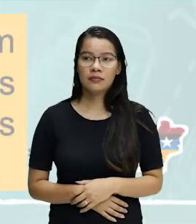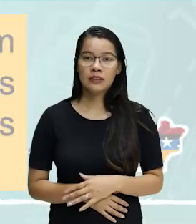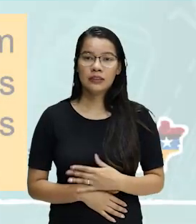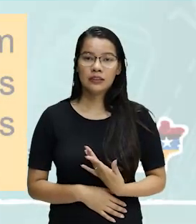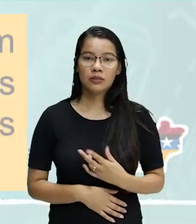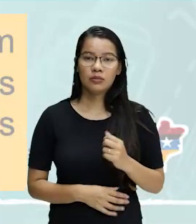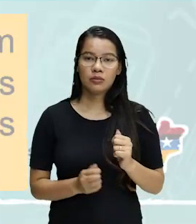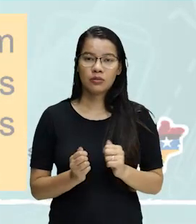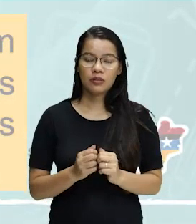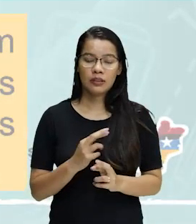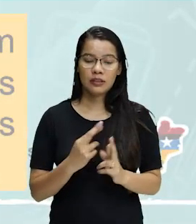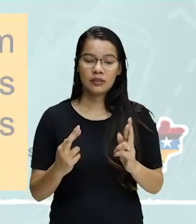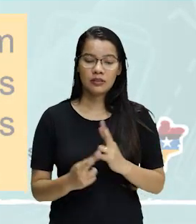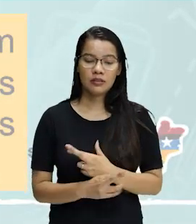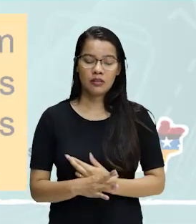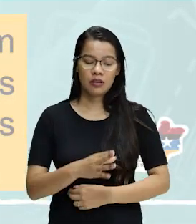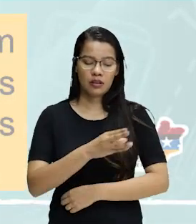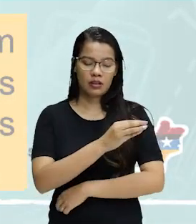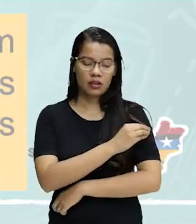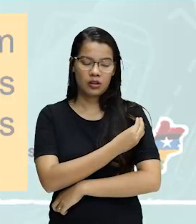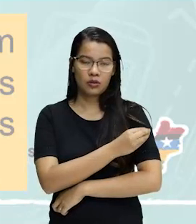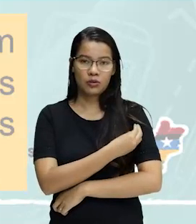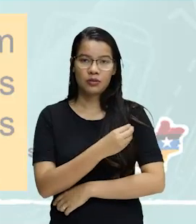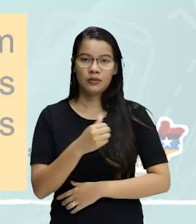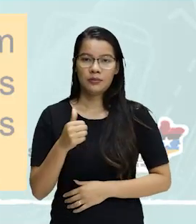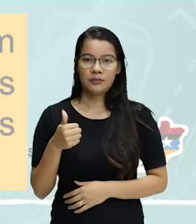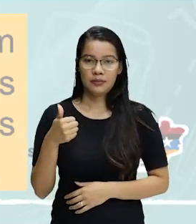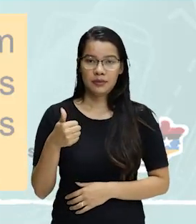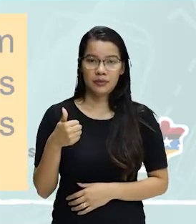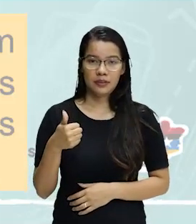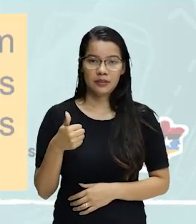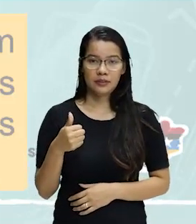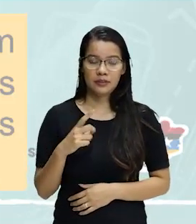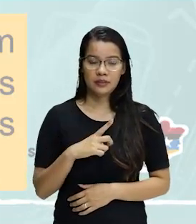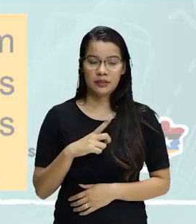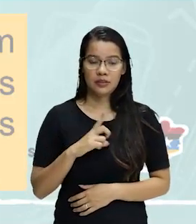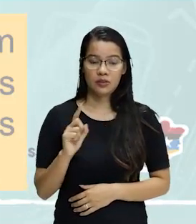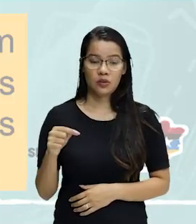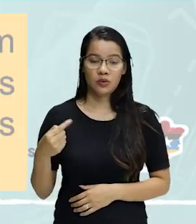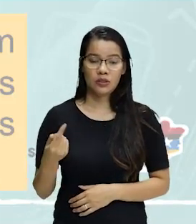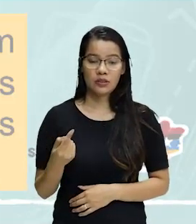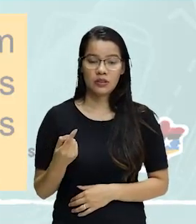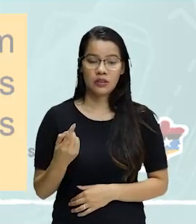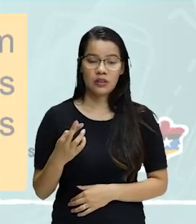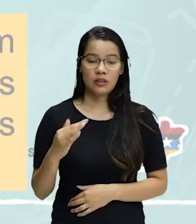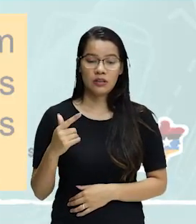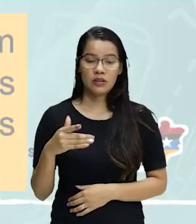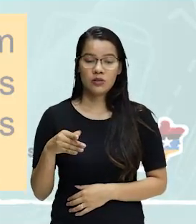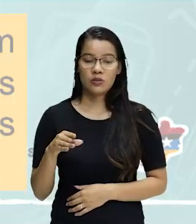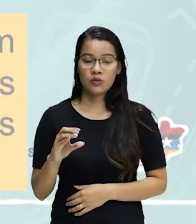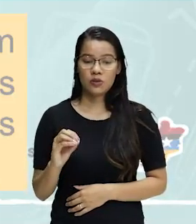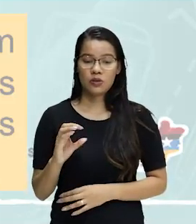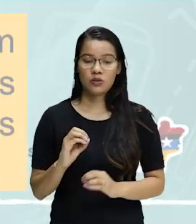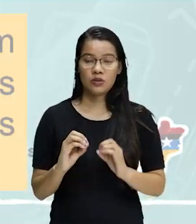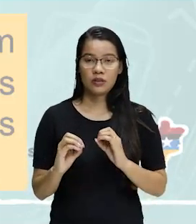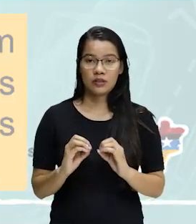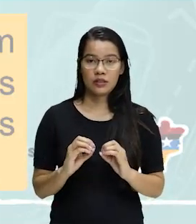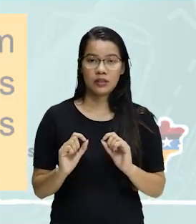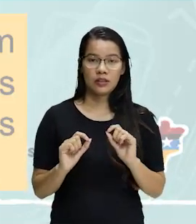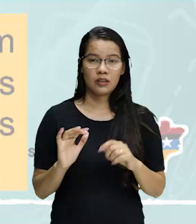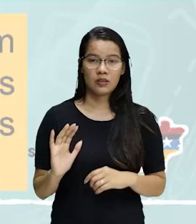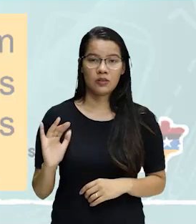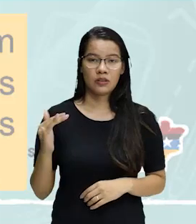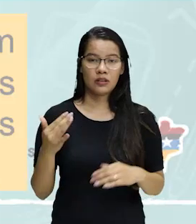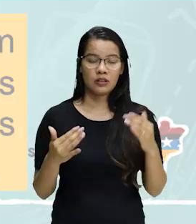com relação aos álcools primários, né? Existem outras reações de oxidação que ocorrem